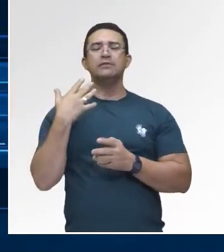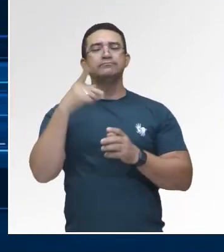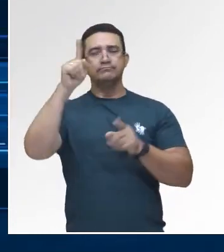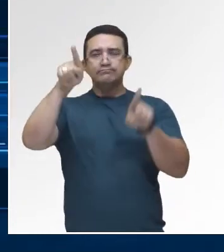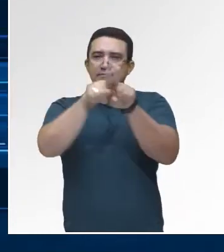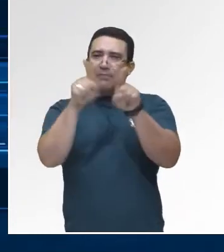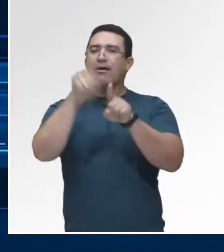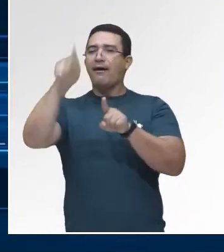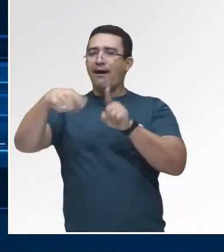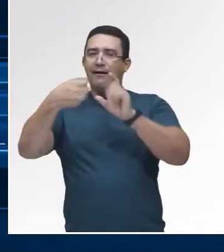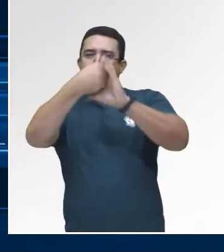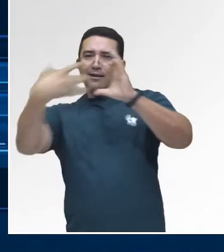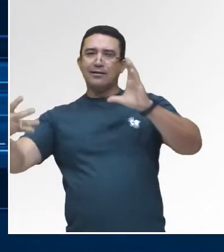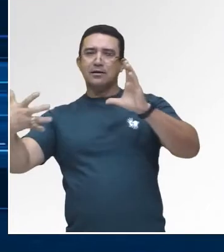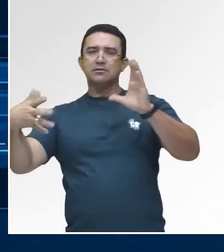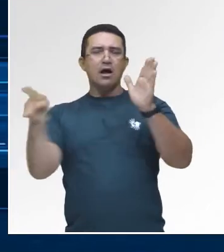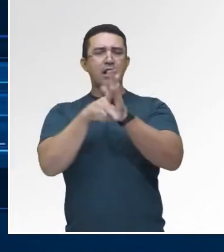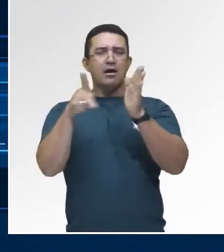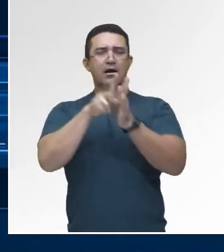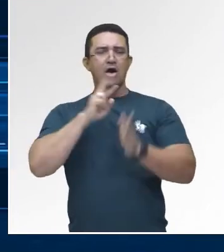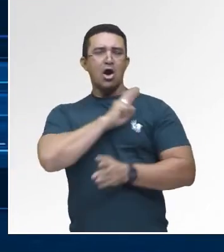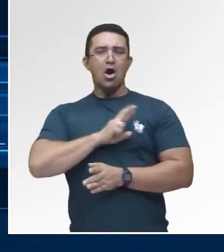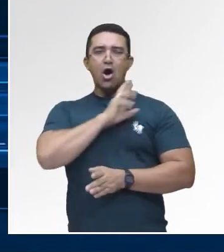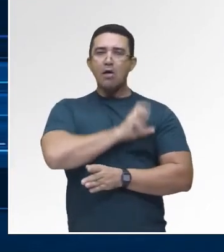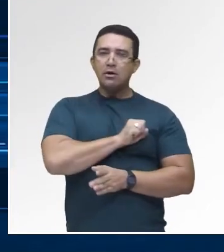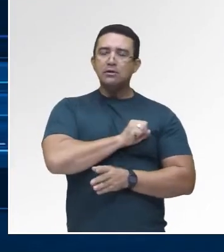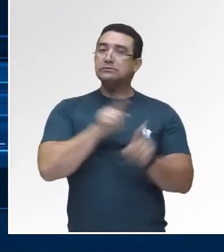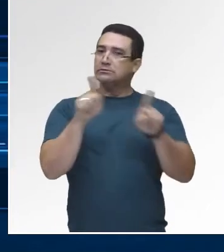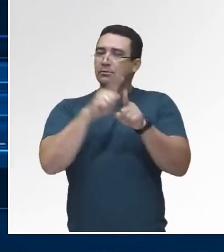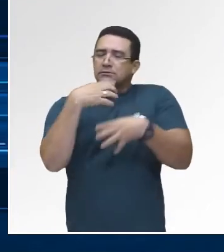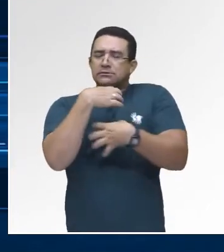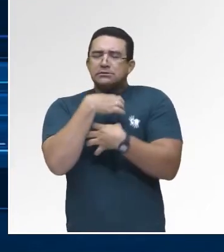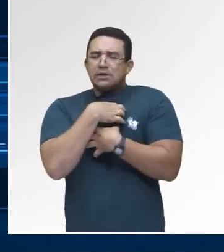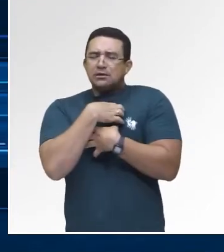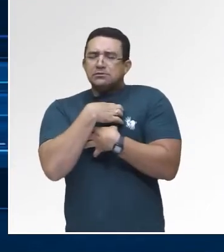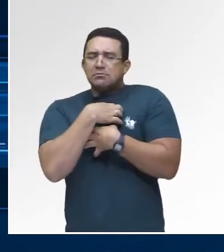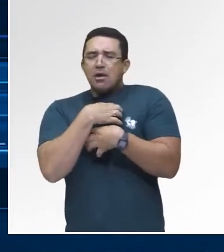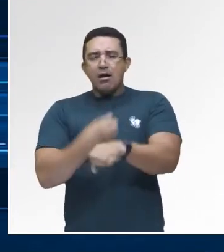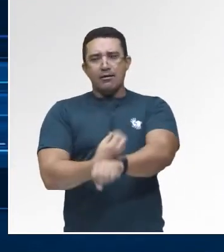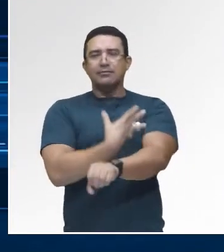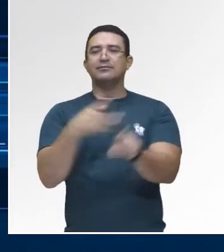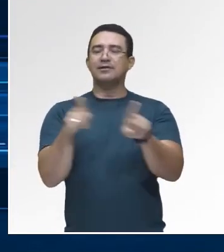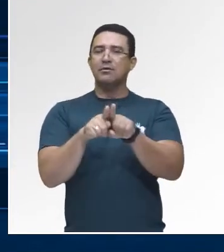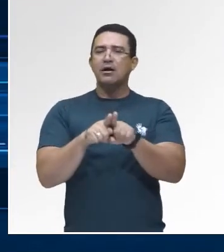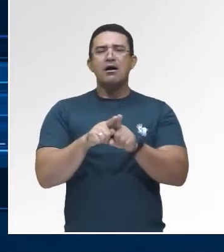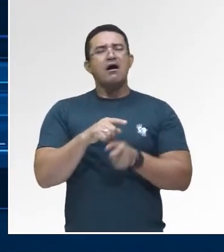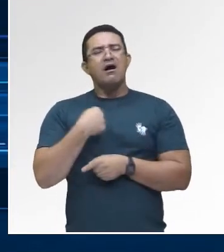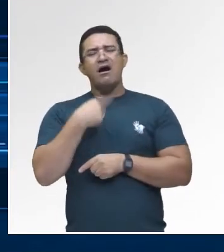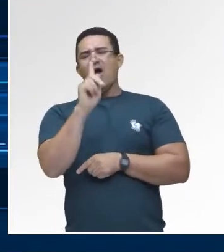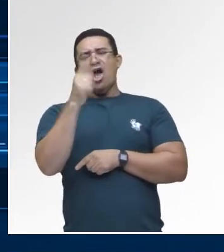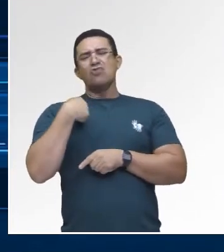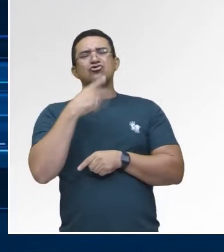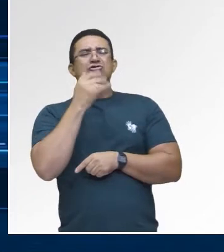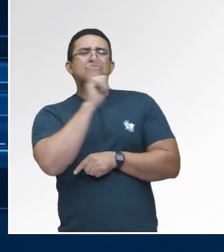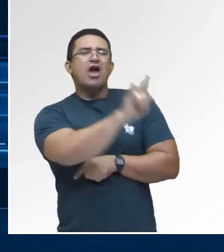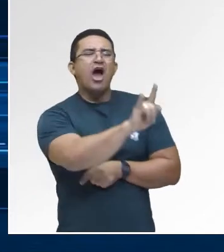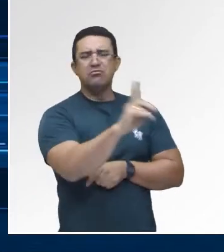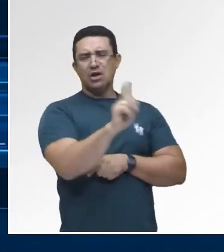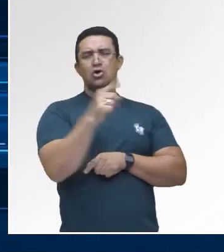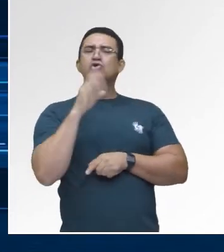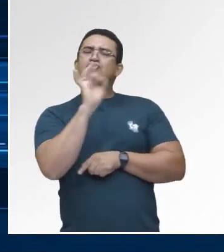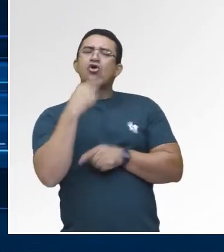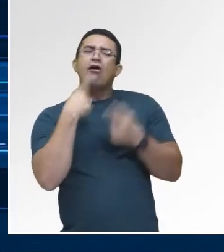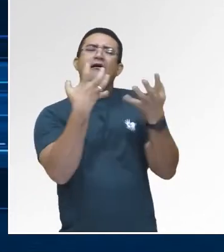do romantismo, além do sentimentalismo, olha só. Né? Ai, não te amo não, eu só te quero, de um